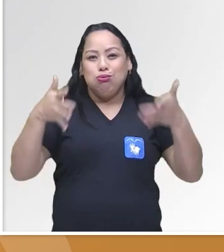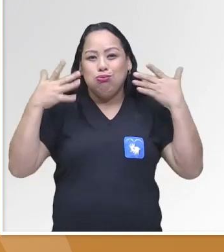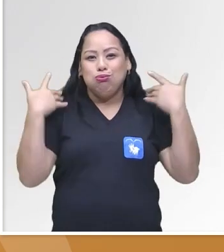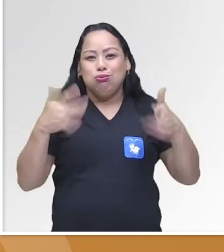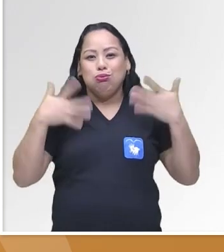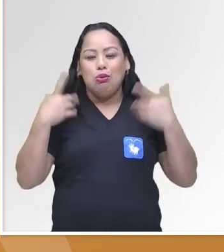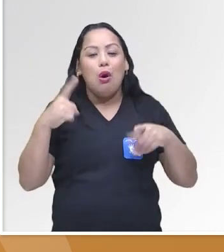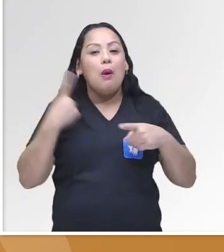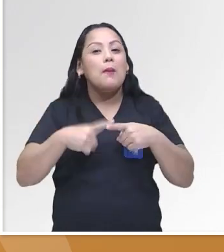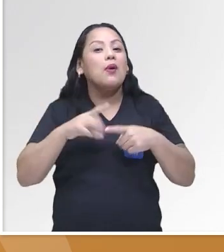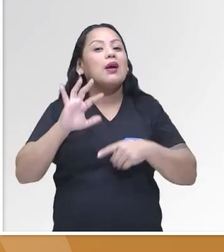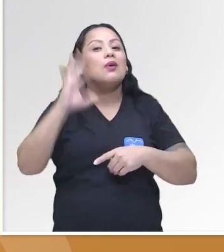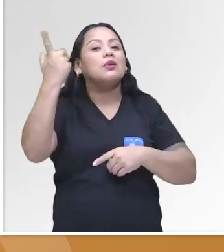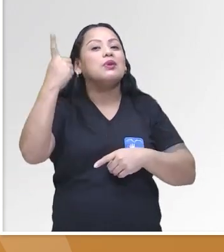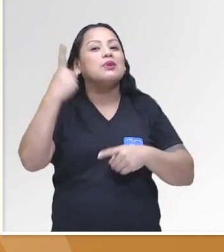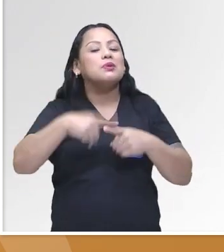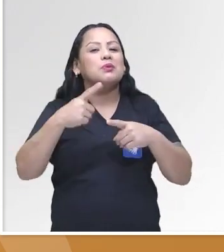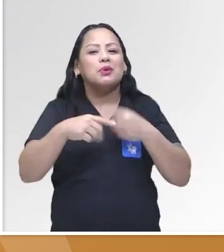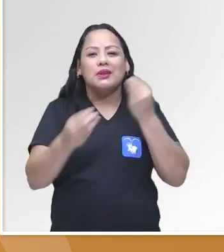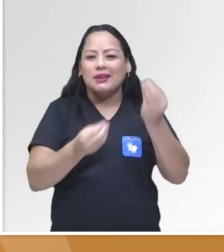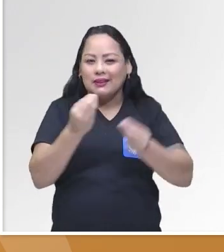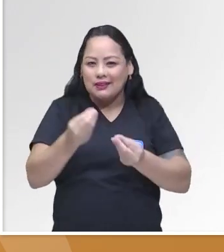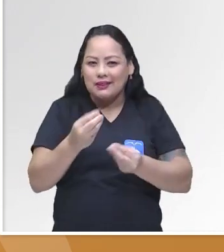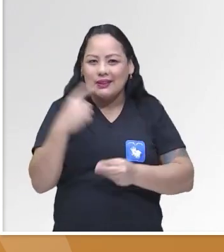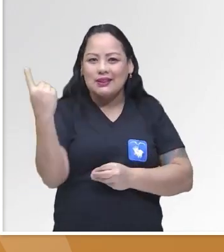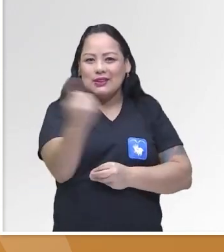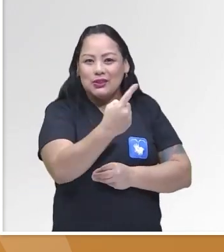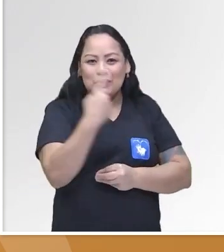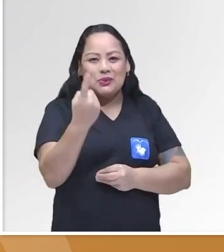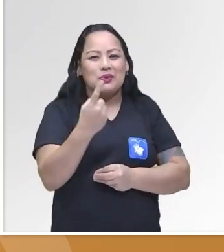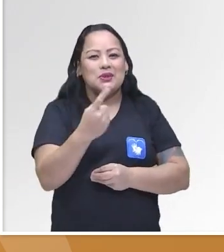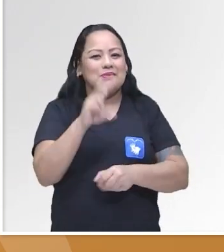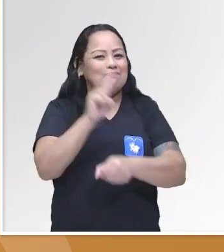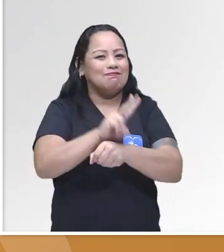em decorrência aí de um ecossistema que nós estamos prejudicando.